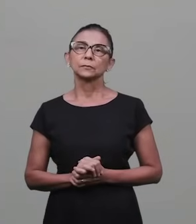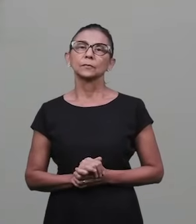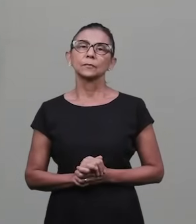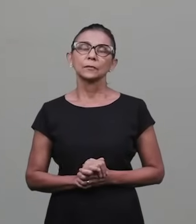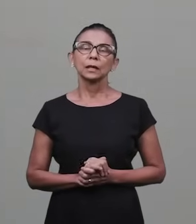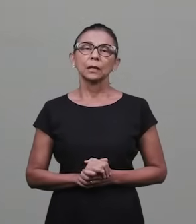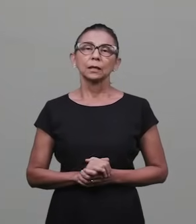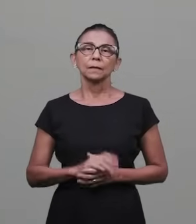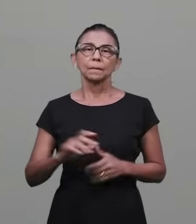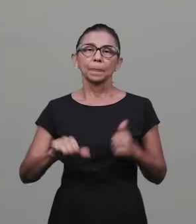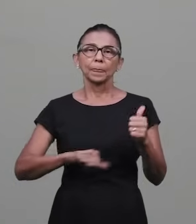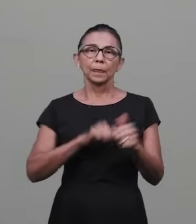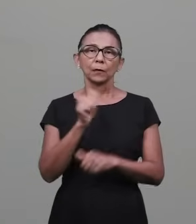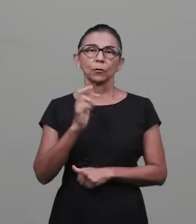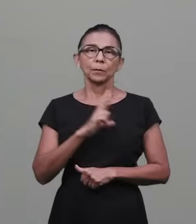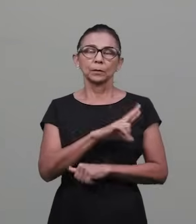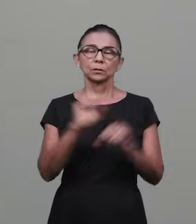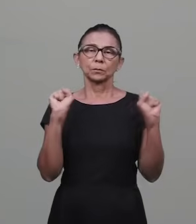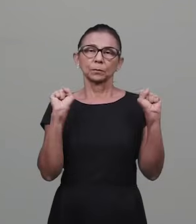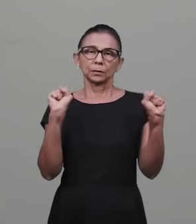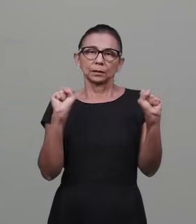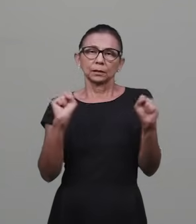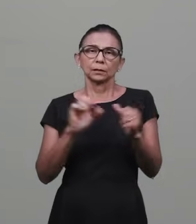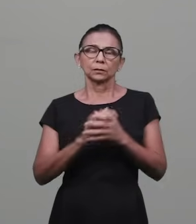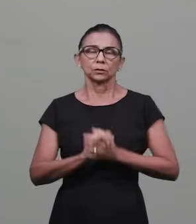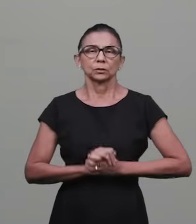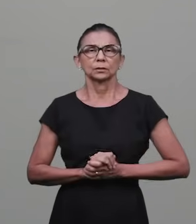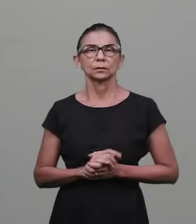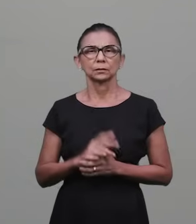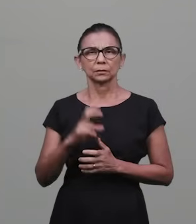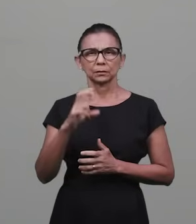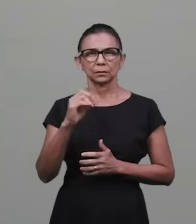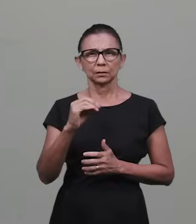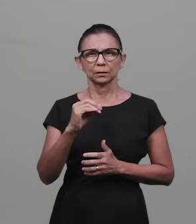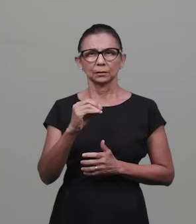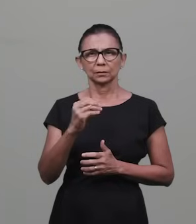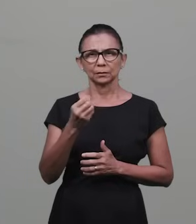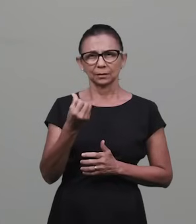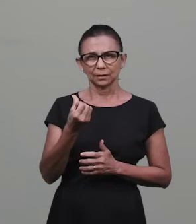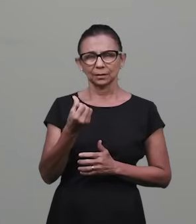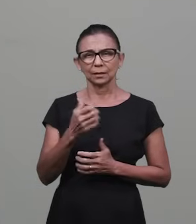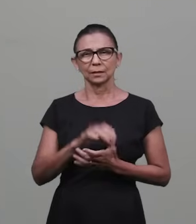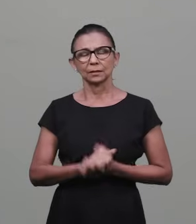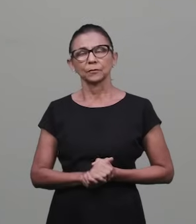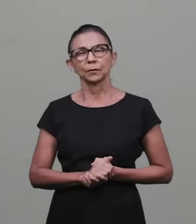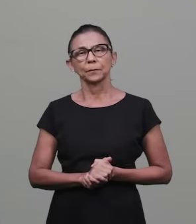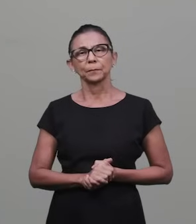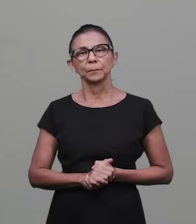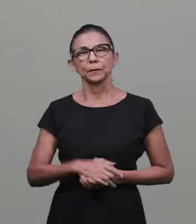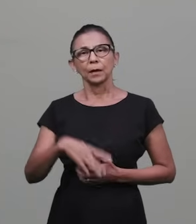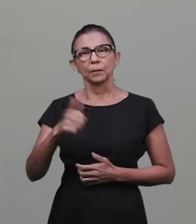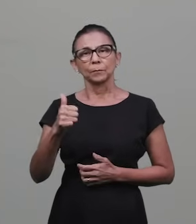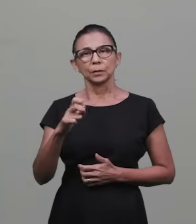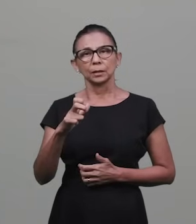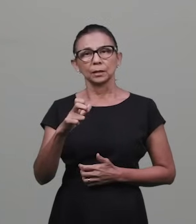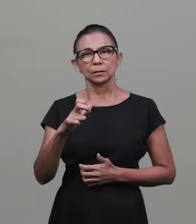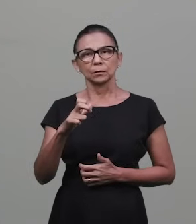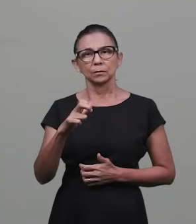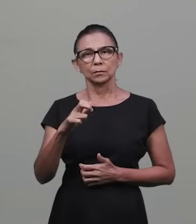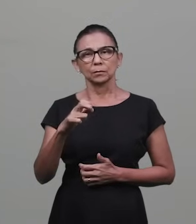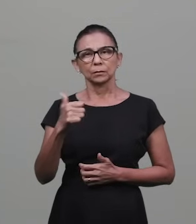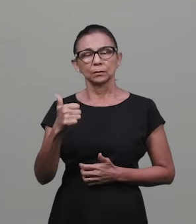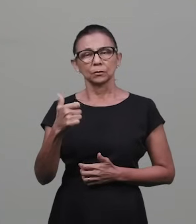falando sobre a Reforma Protestante, nós estamos aqui com 506 anos da Reforma Protestante, 1517,